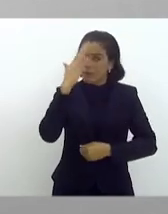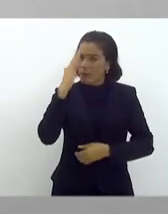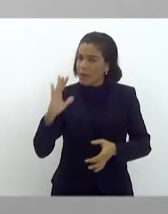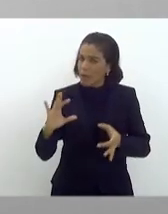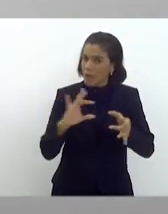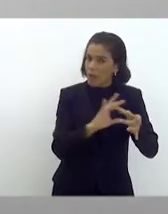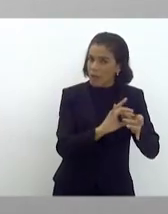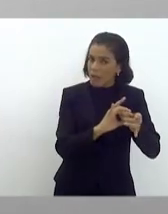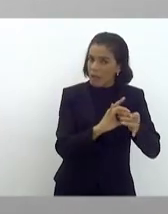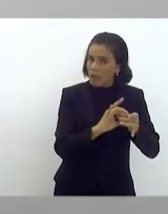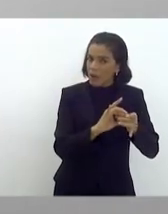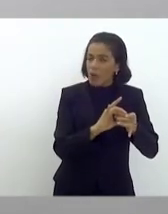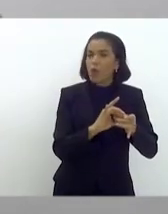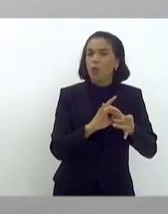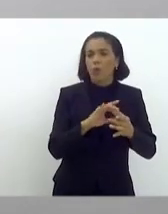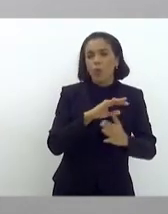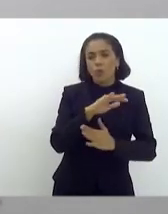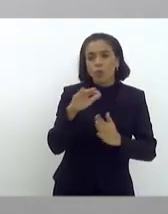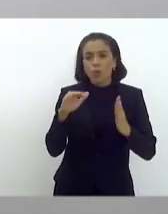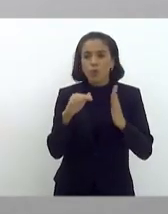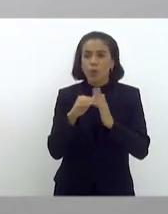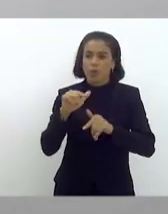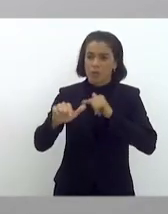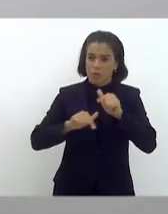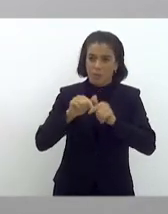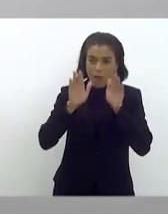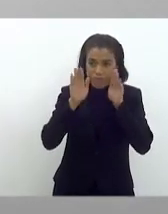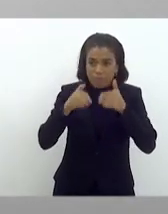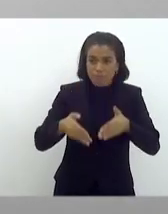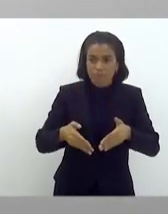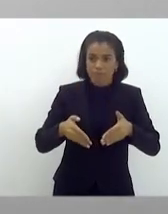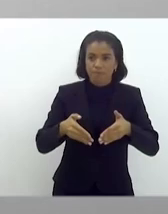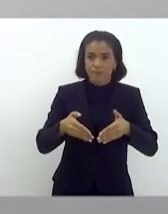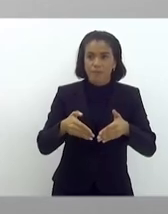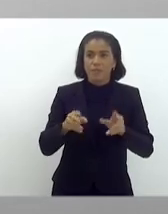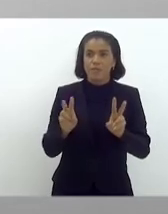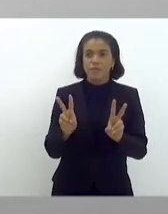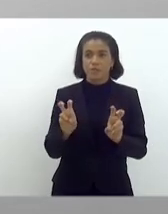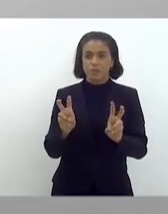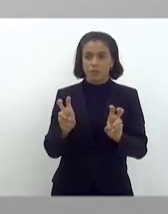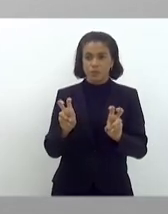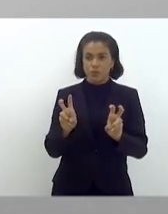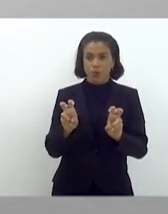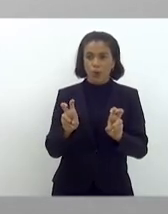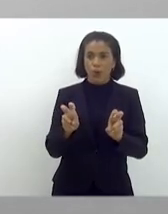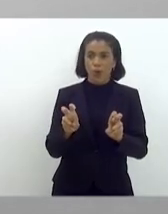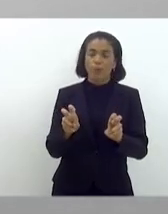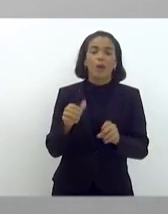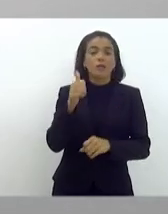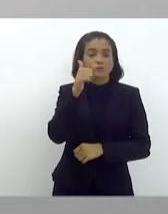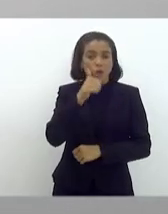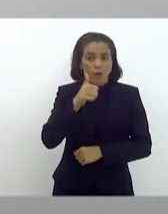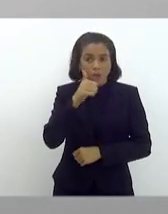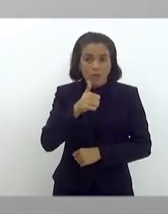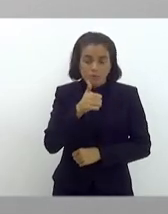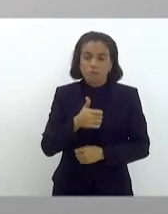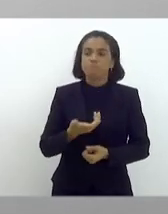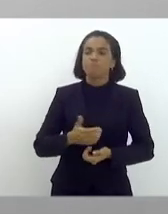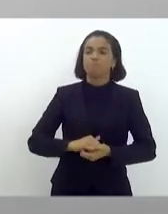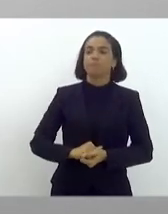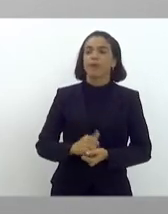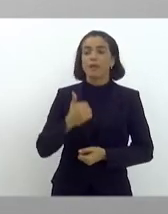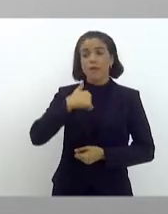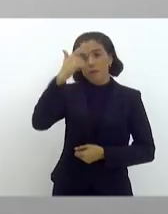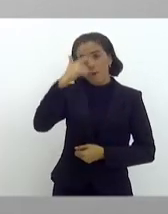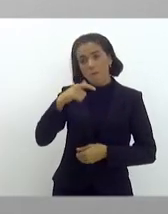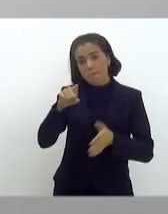ligação relacionada com todos que trabalham em cima disso e sobre a ligação que vocês falaram sobre as mulheres eu